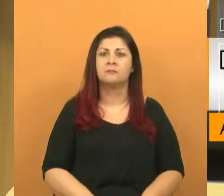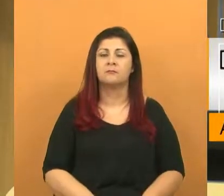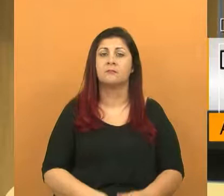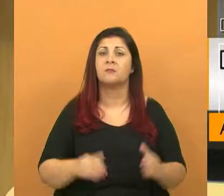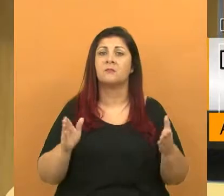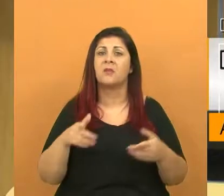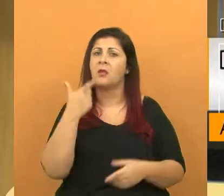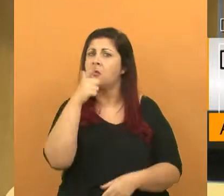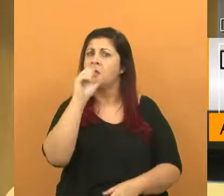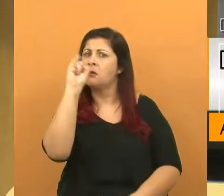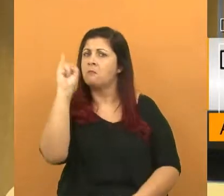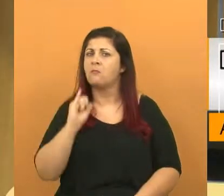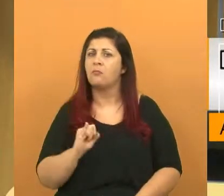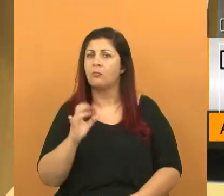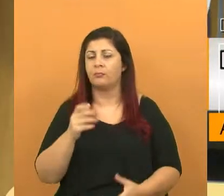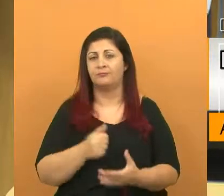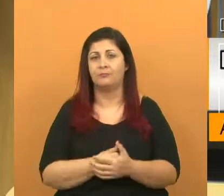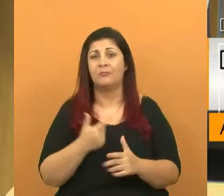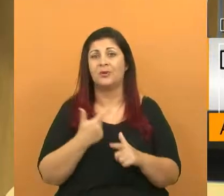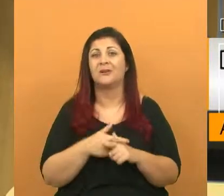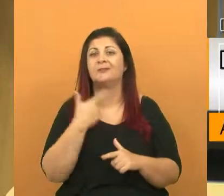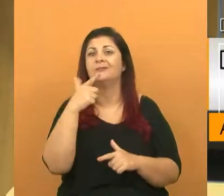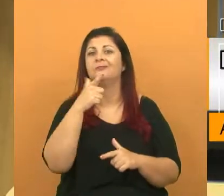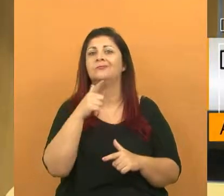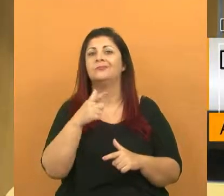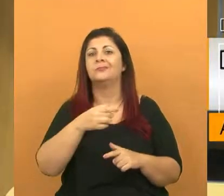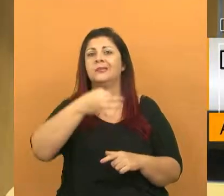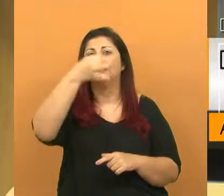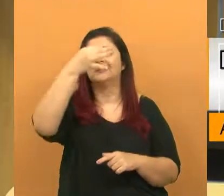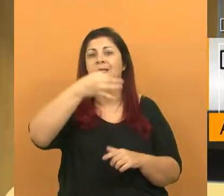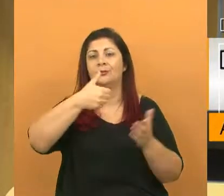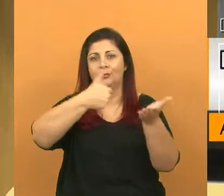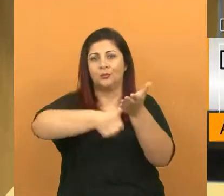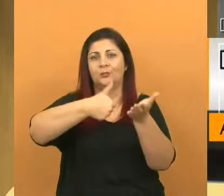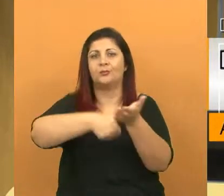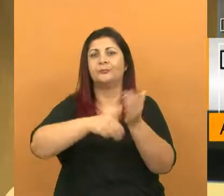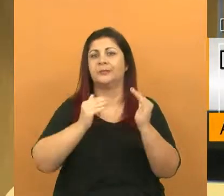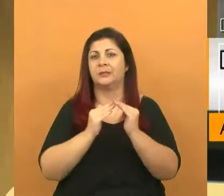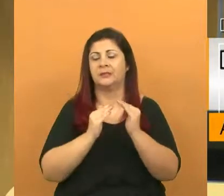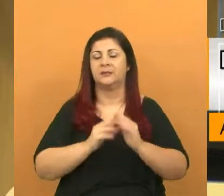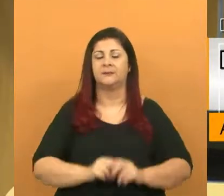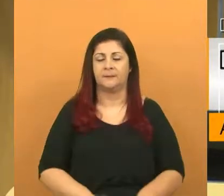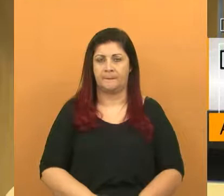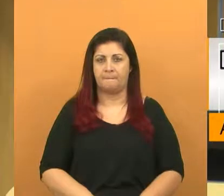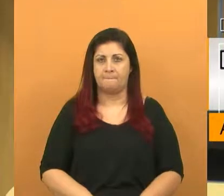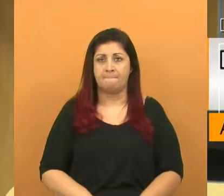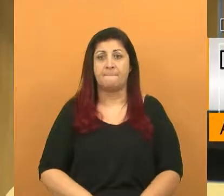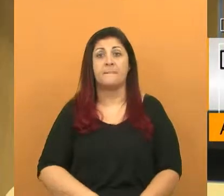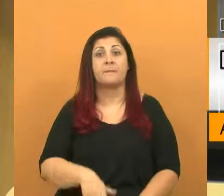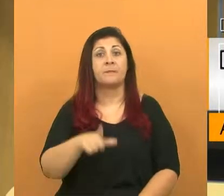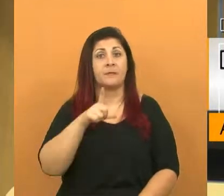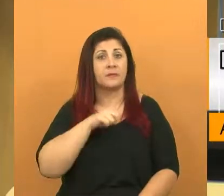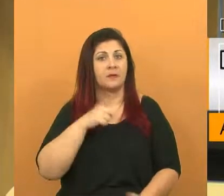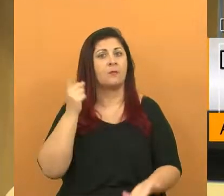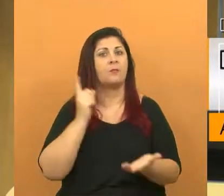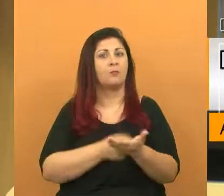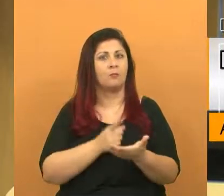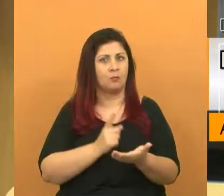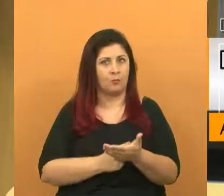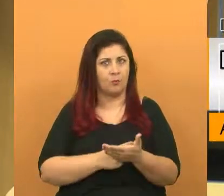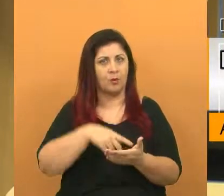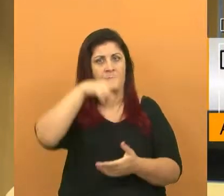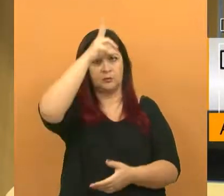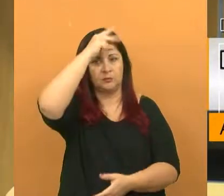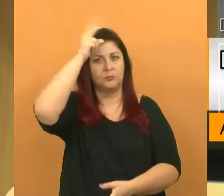paga imposto porque não é regularizado lá então tem uma proposta do prefeito isaías santana